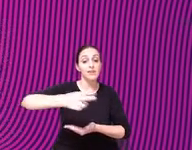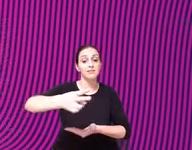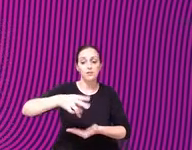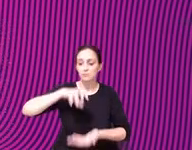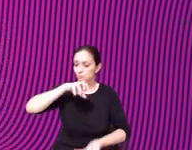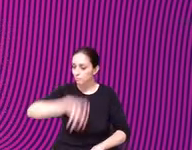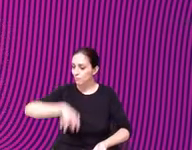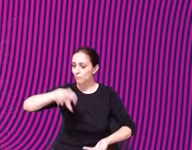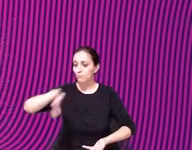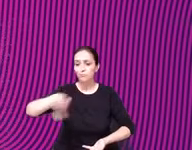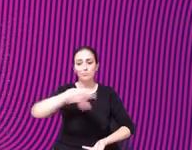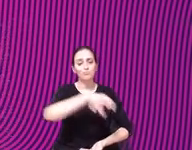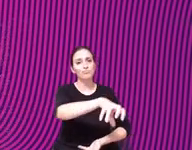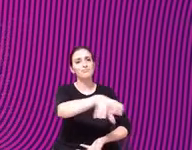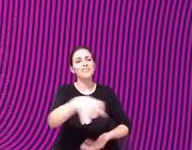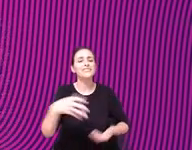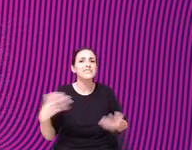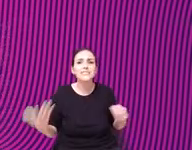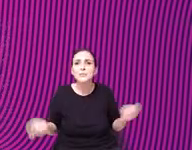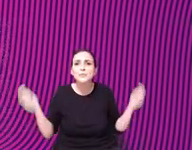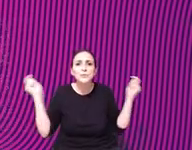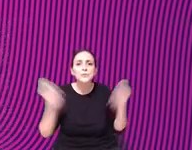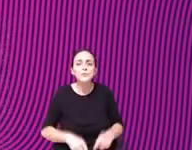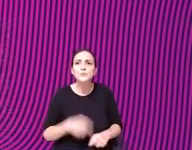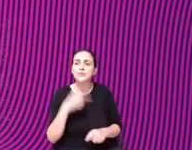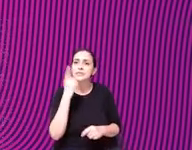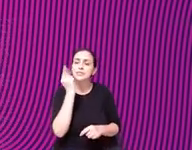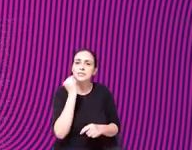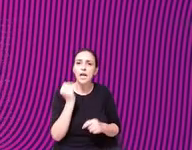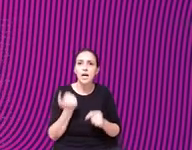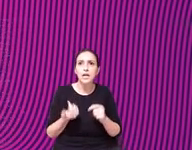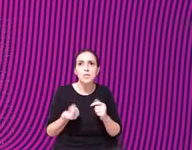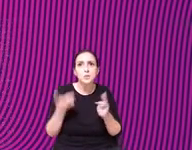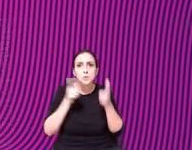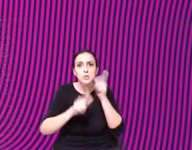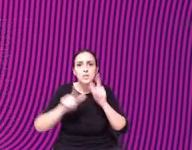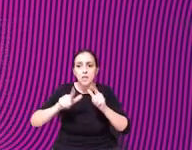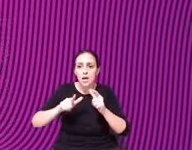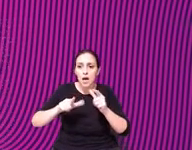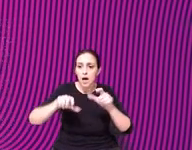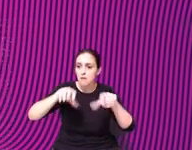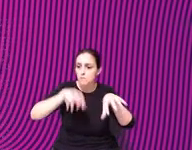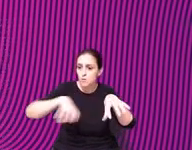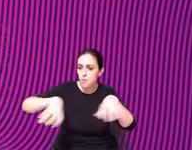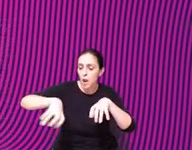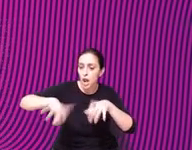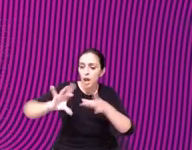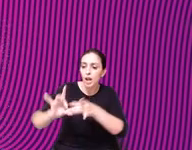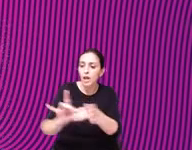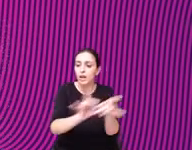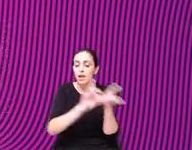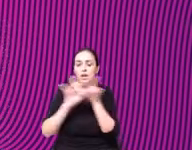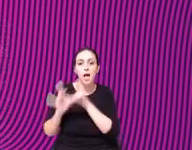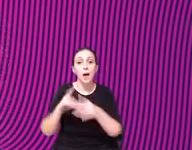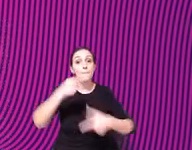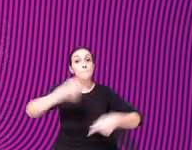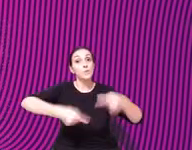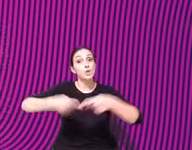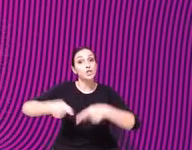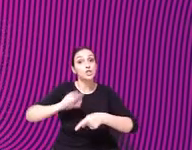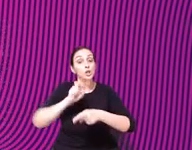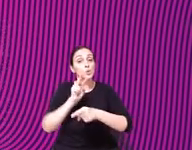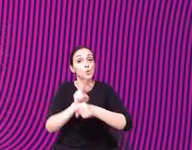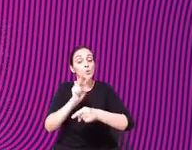vocês veem isso? É possível a gente almejar a integralidade como política de cuidado do renal